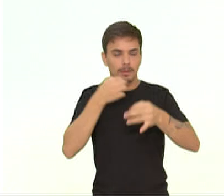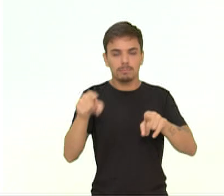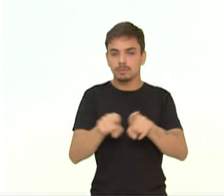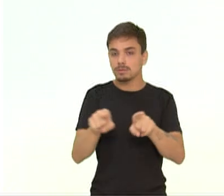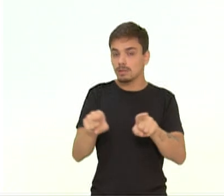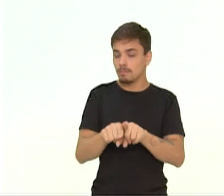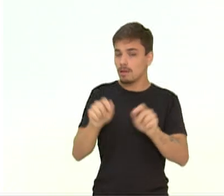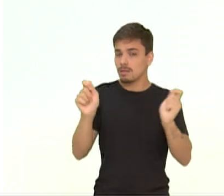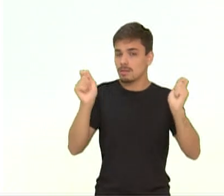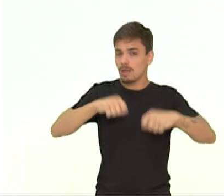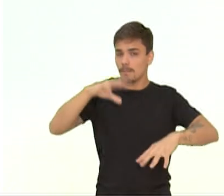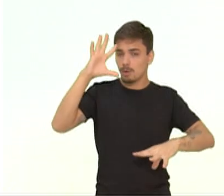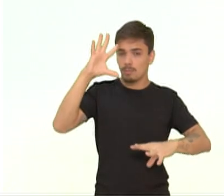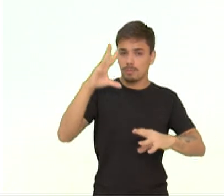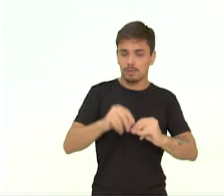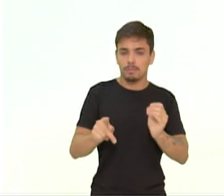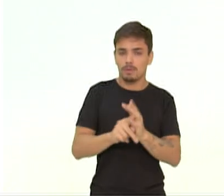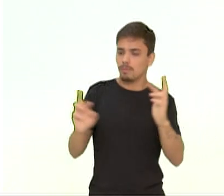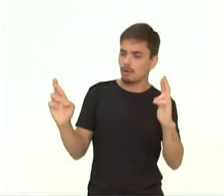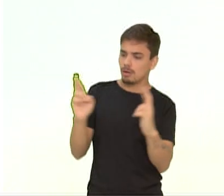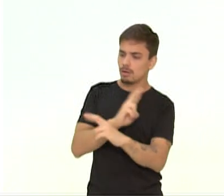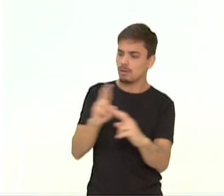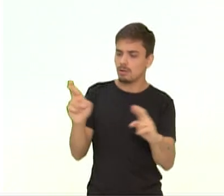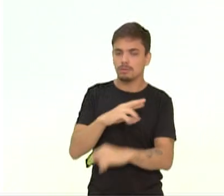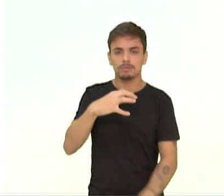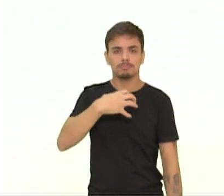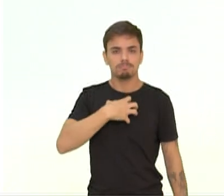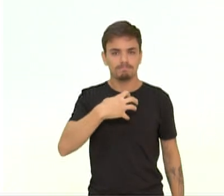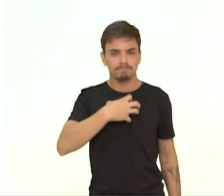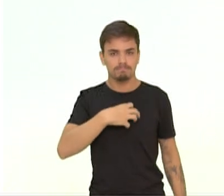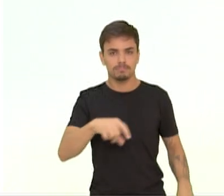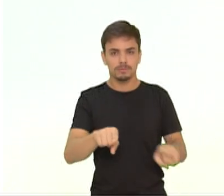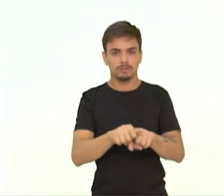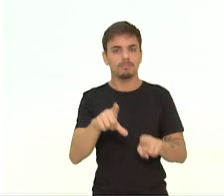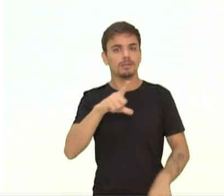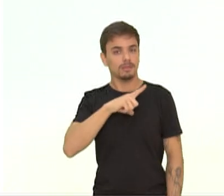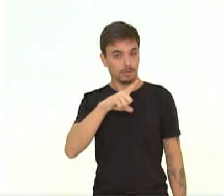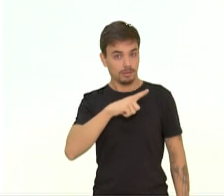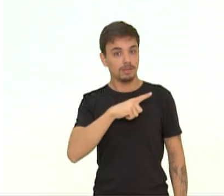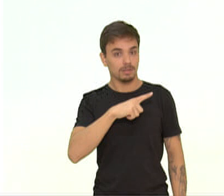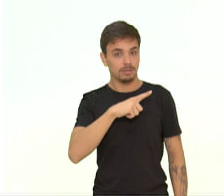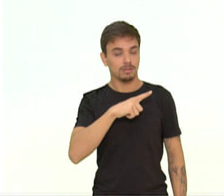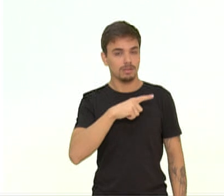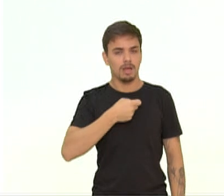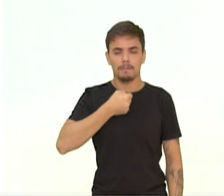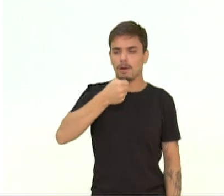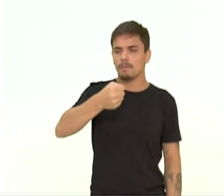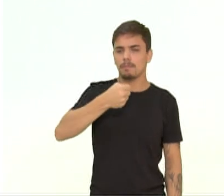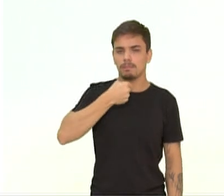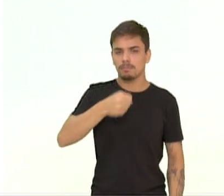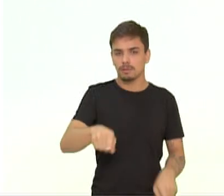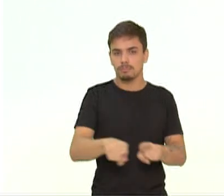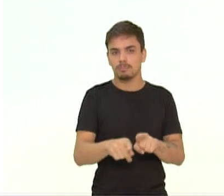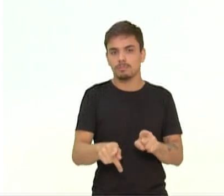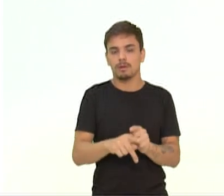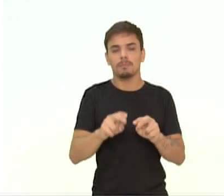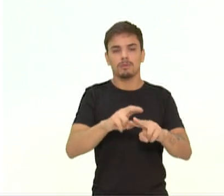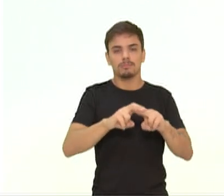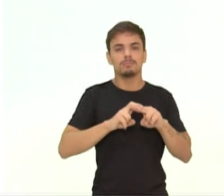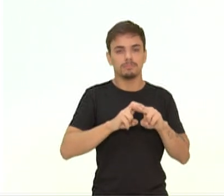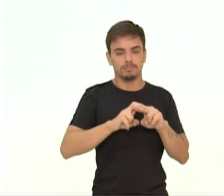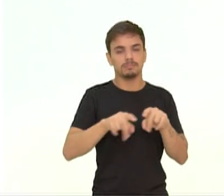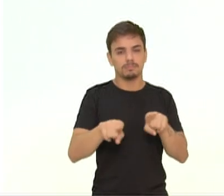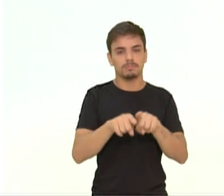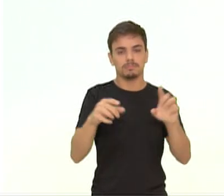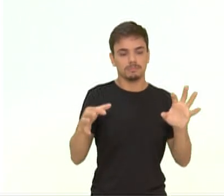possibilitar a compreensão das relações de sentido estabelecidas nas reportagens pelas conjunções